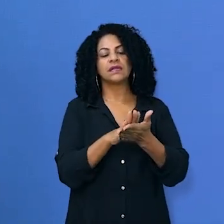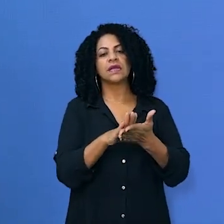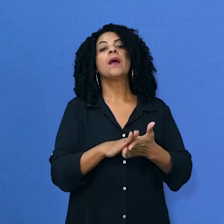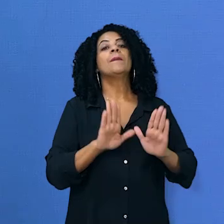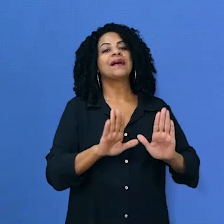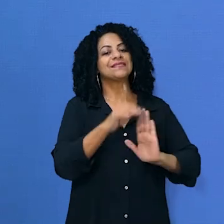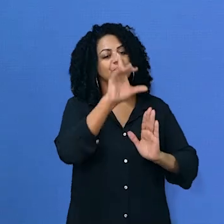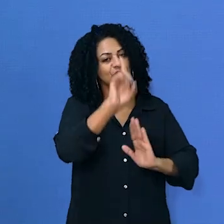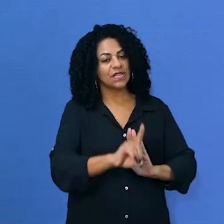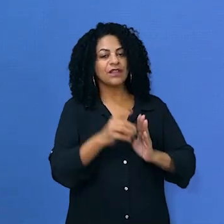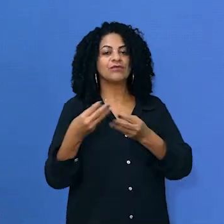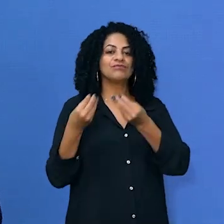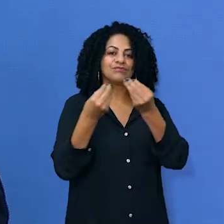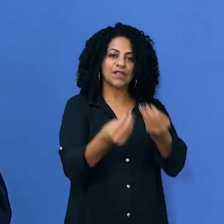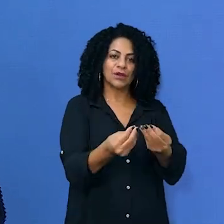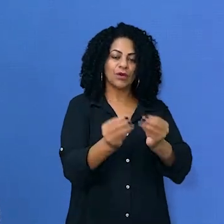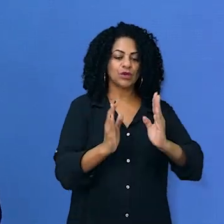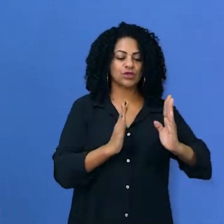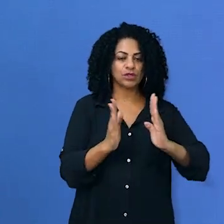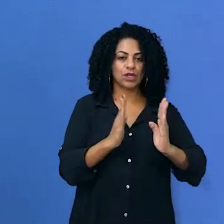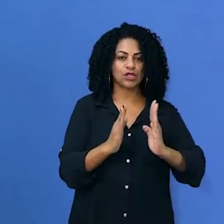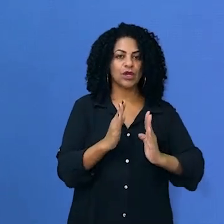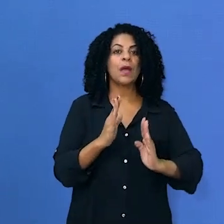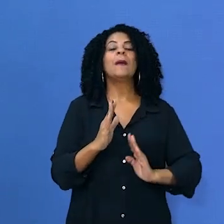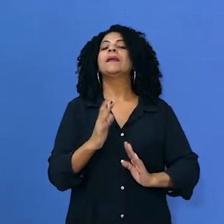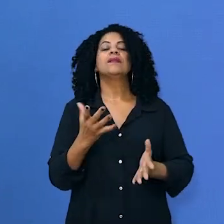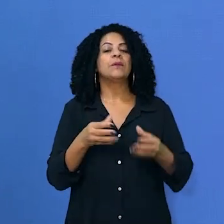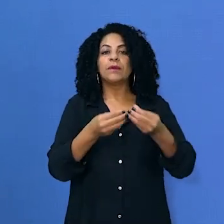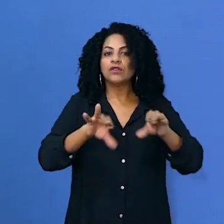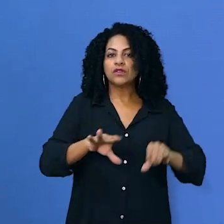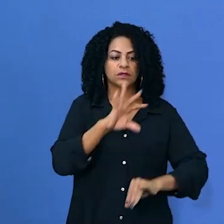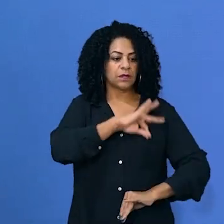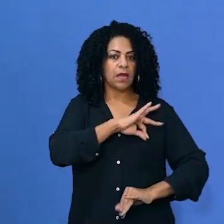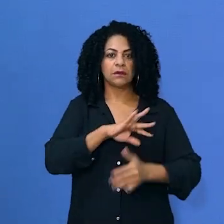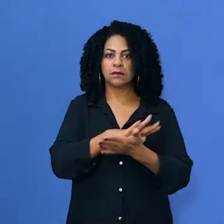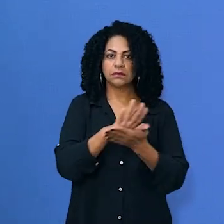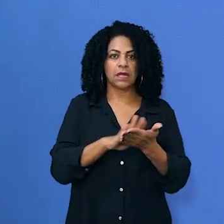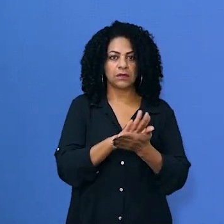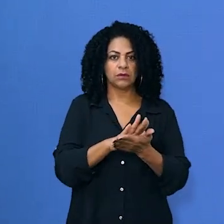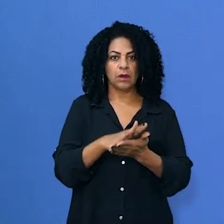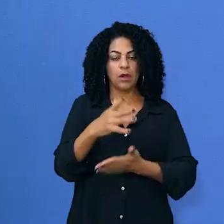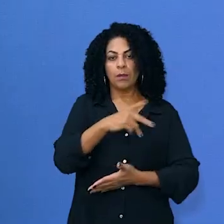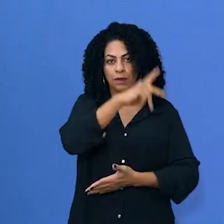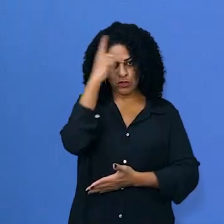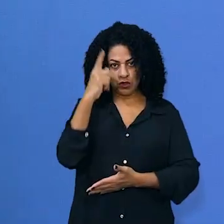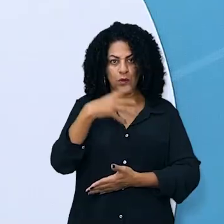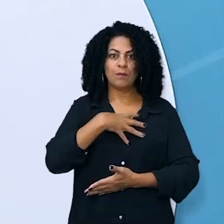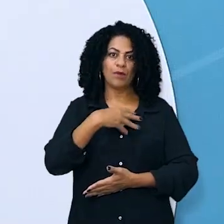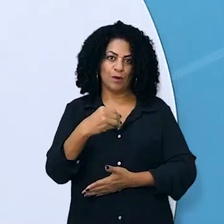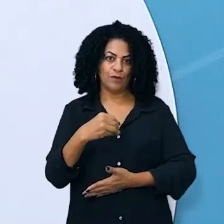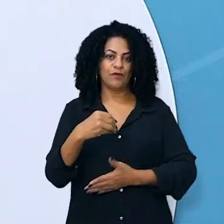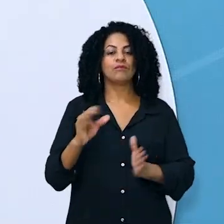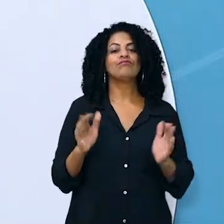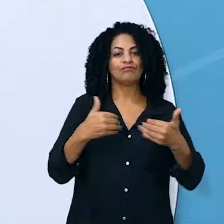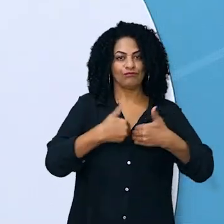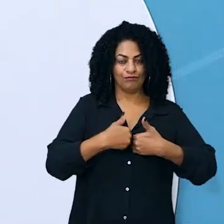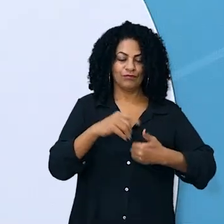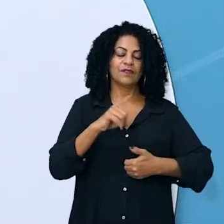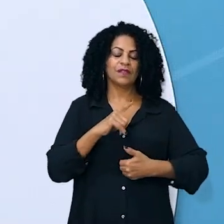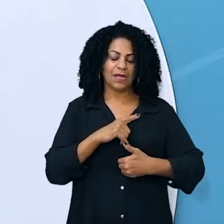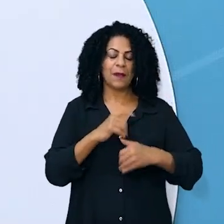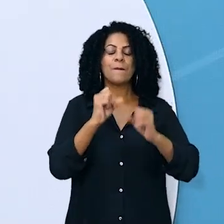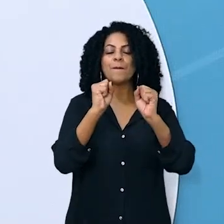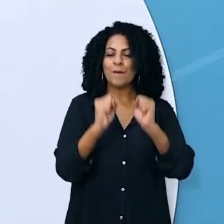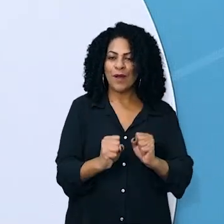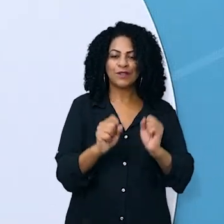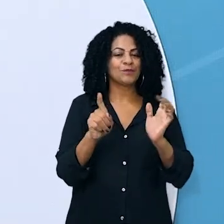direito de redução de jornada sem prejuízo salarial a um bancário com filho com transtorno do espectro autista. A tese jurídica foi